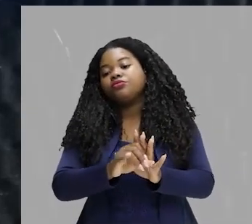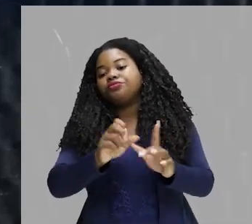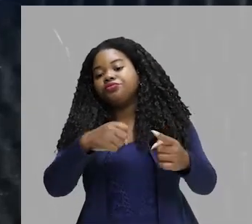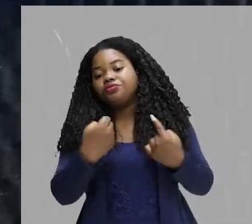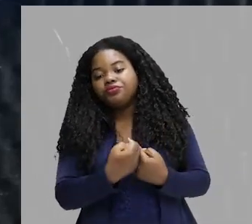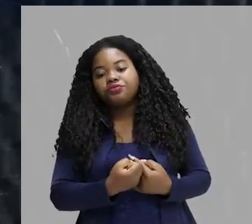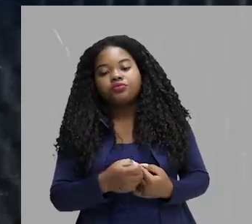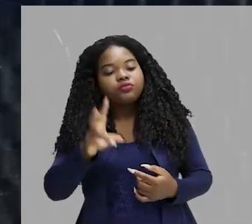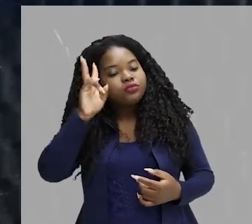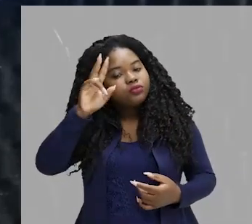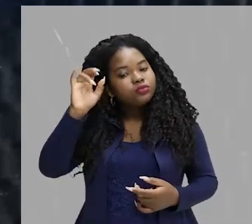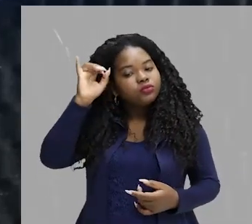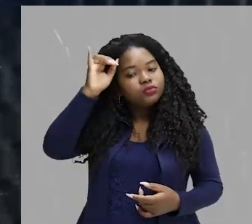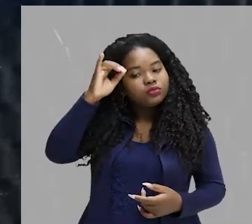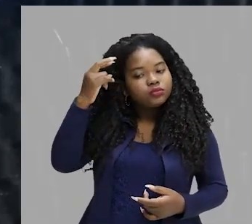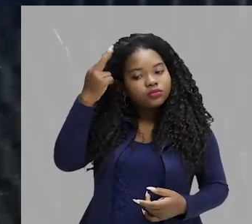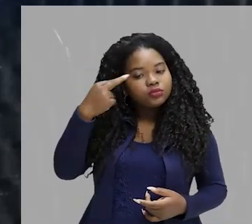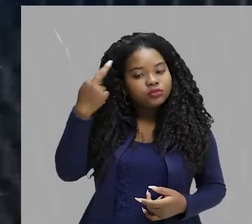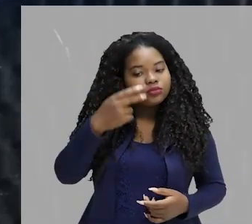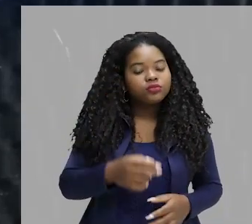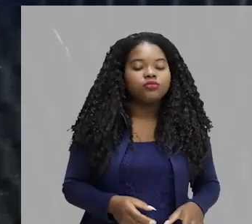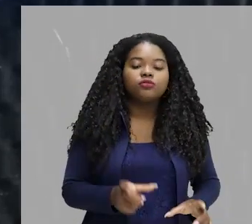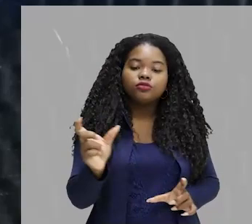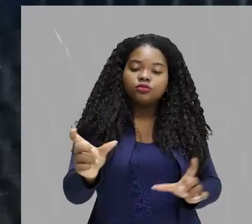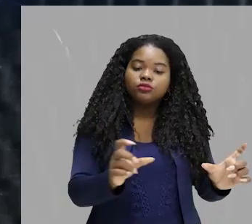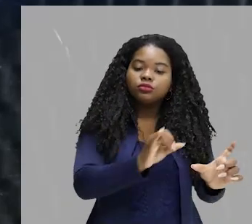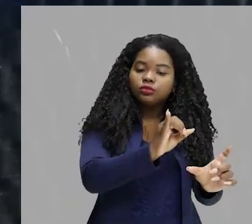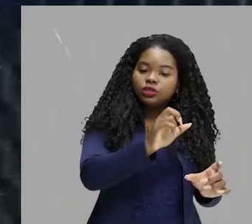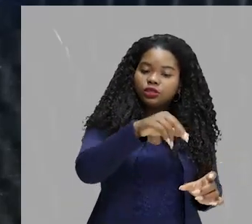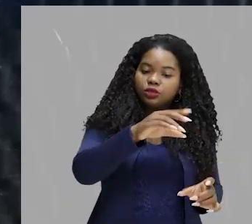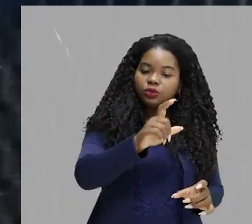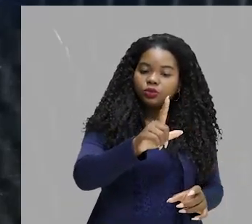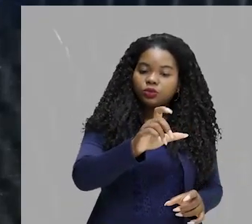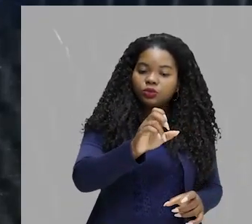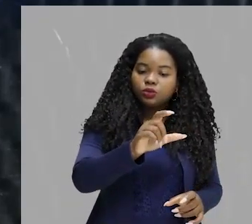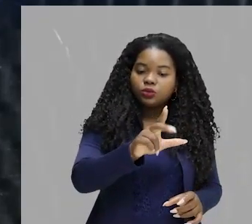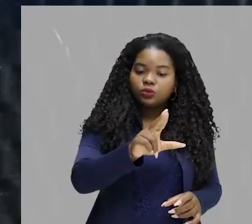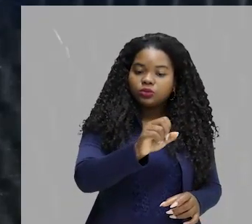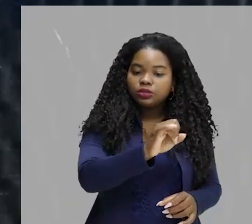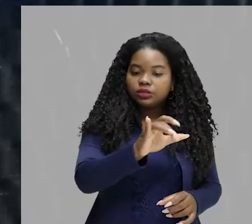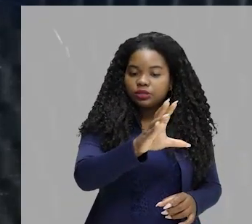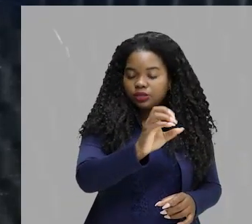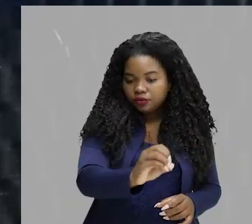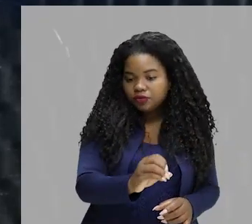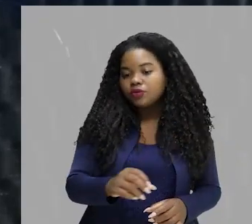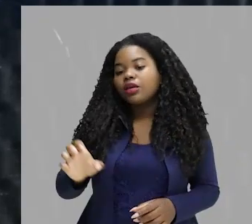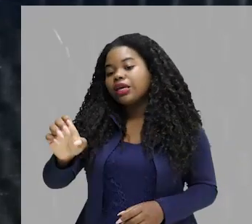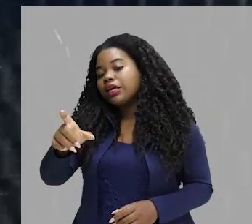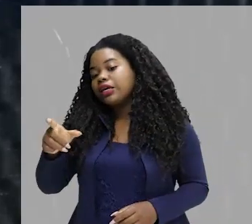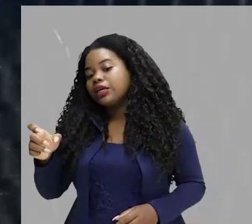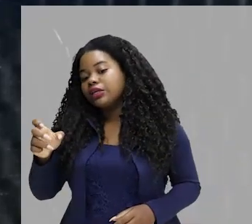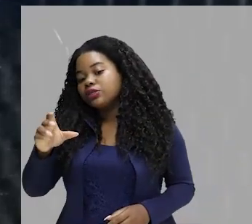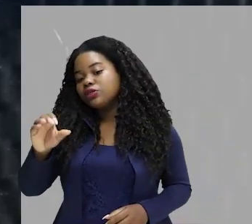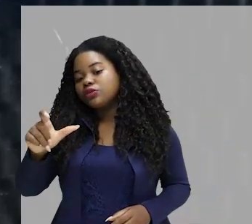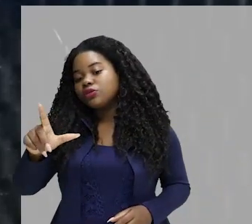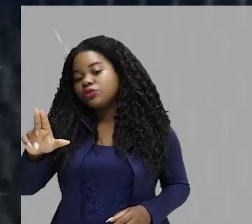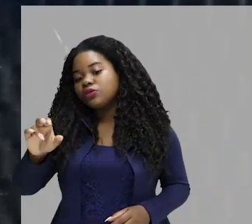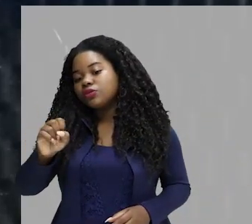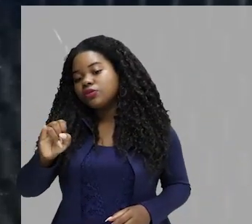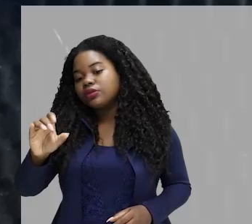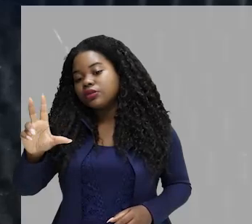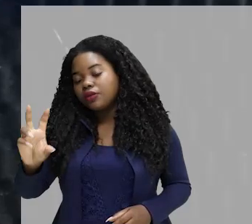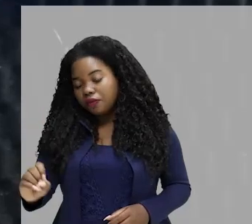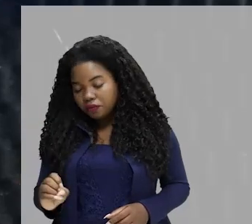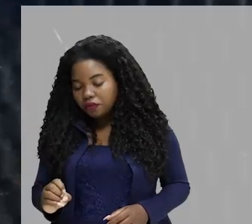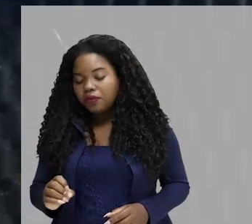raciocínio do componente inclusivo e do exclusivo, do de inclusão e do de exclusão. Os componentes inclusivos